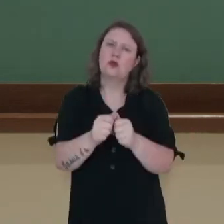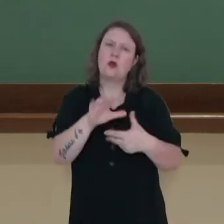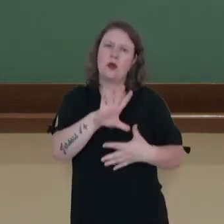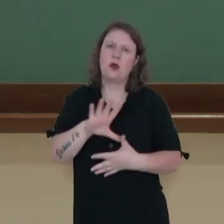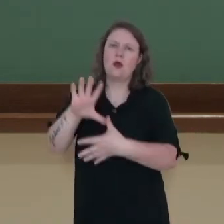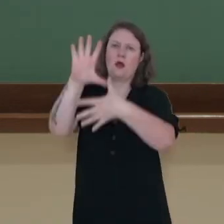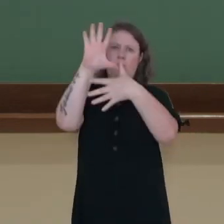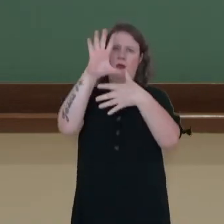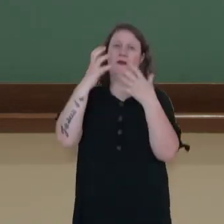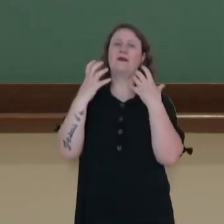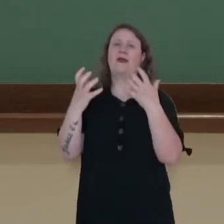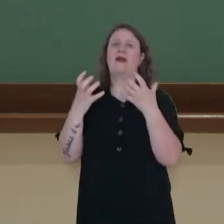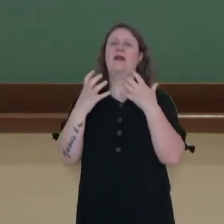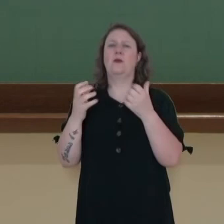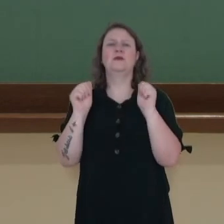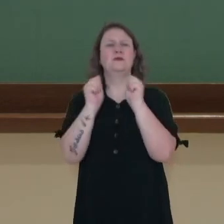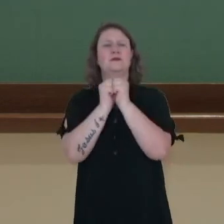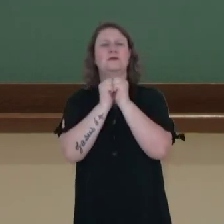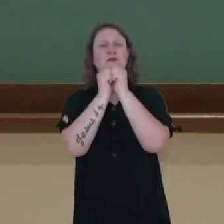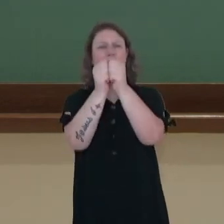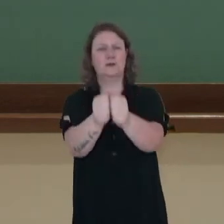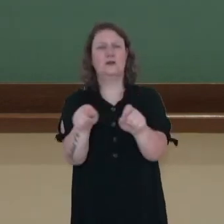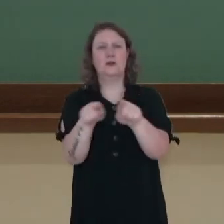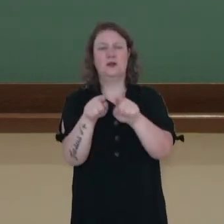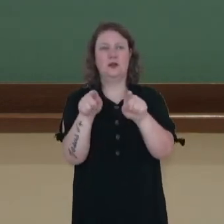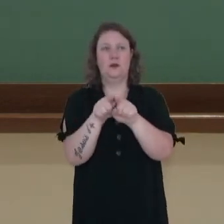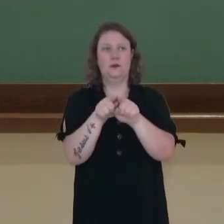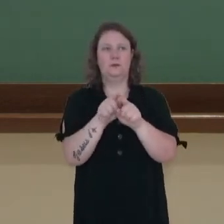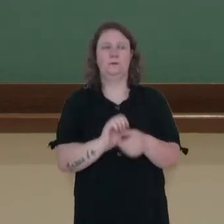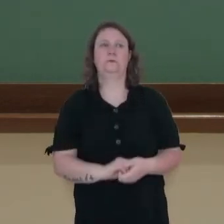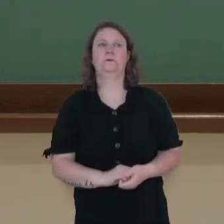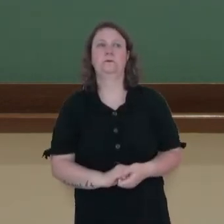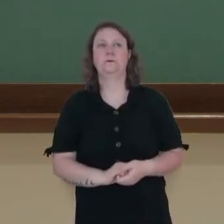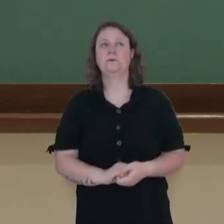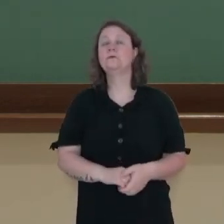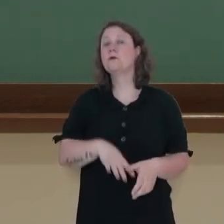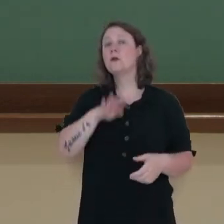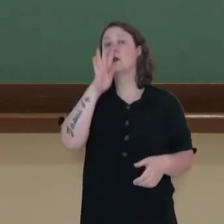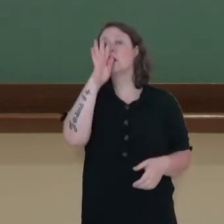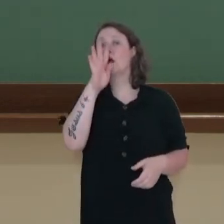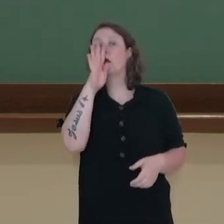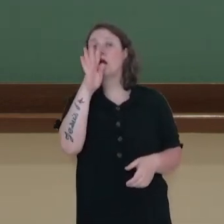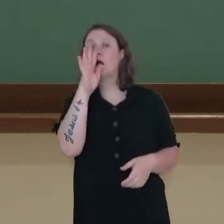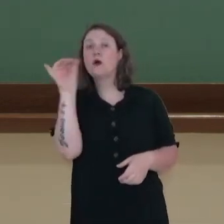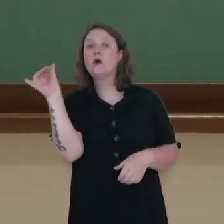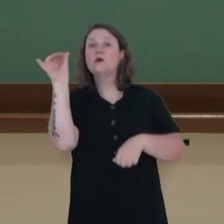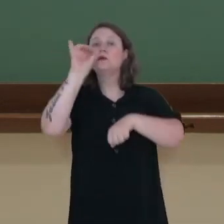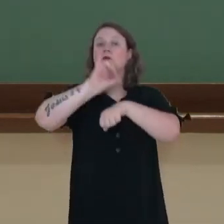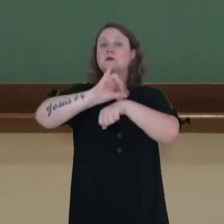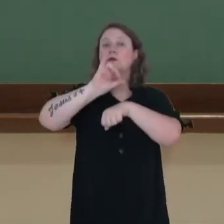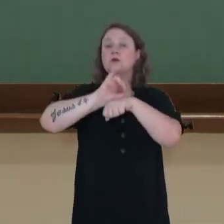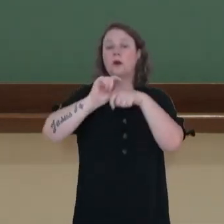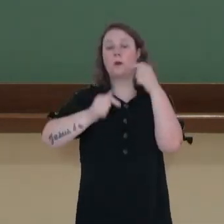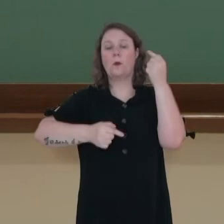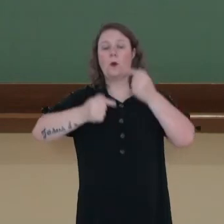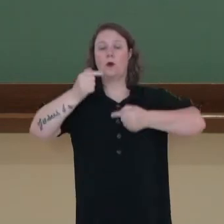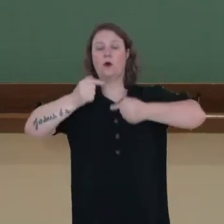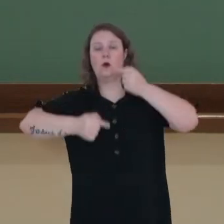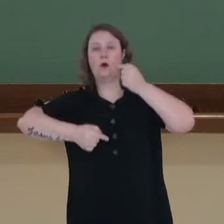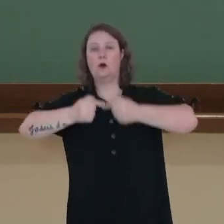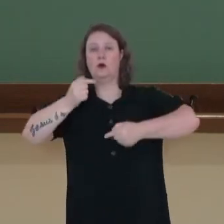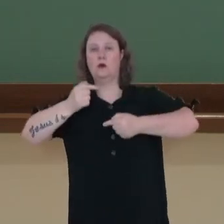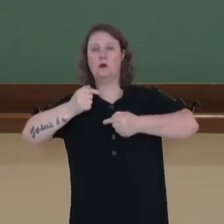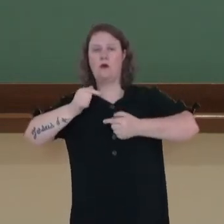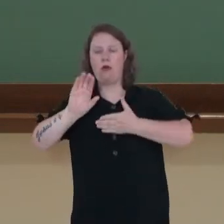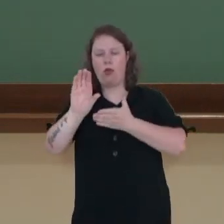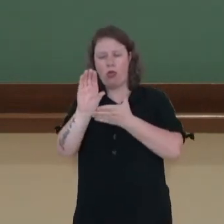ser americanos. Trago aqui para vocês, ele está criticando a centralização política que suga a